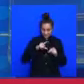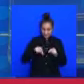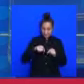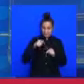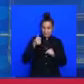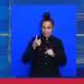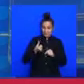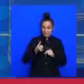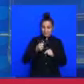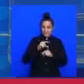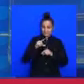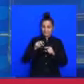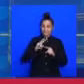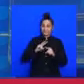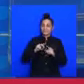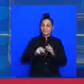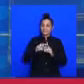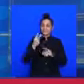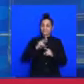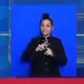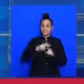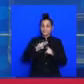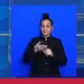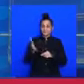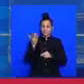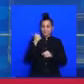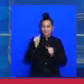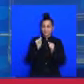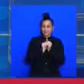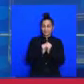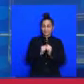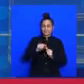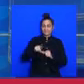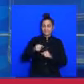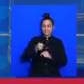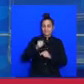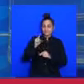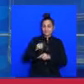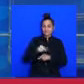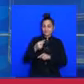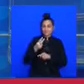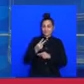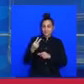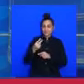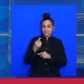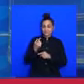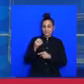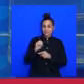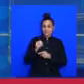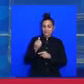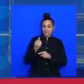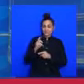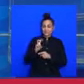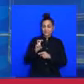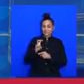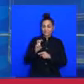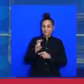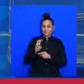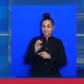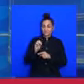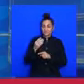no segundo sorteio da Dupla Sena confira comigo 22 10 15